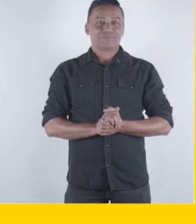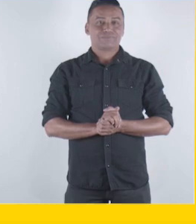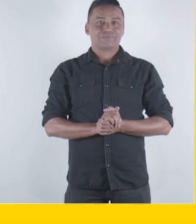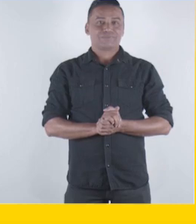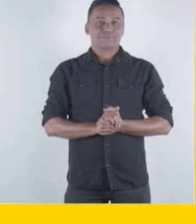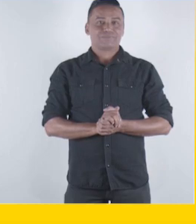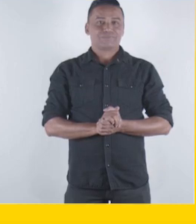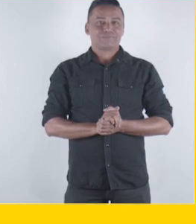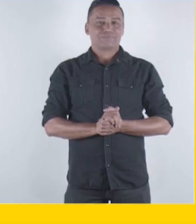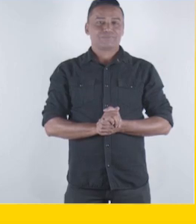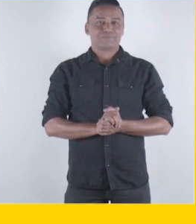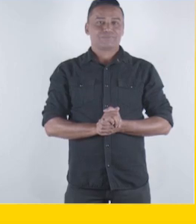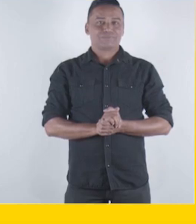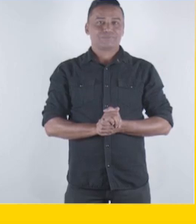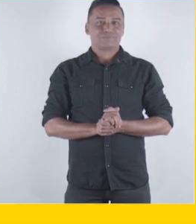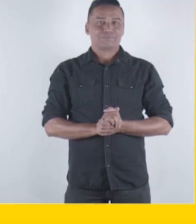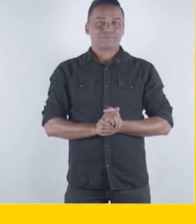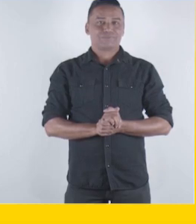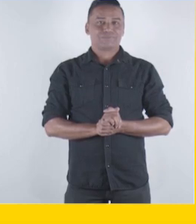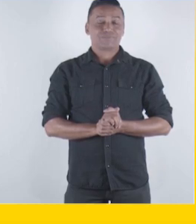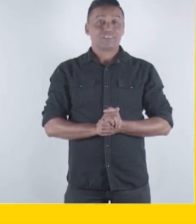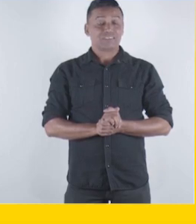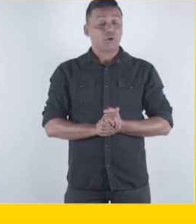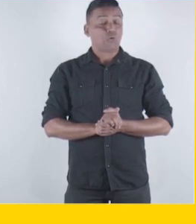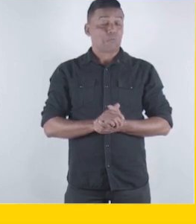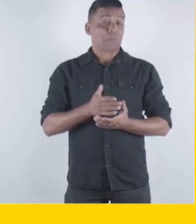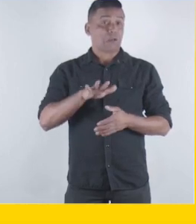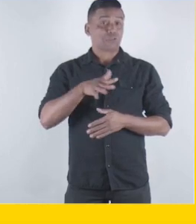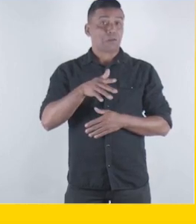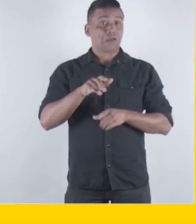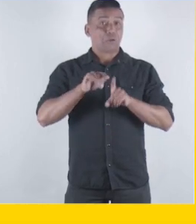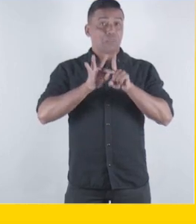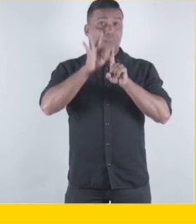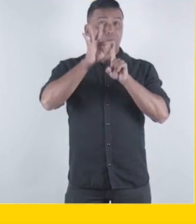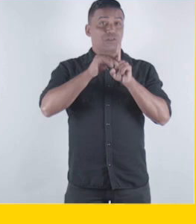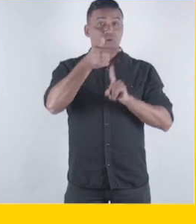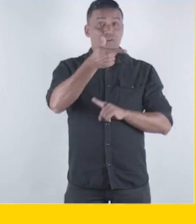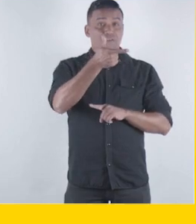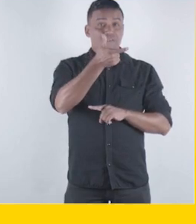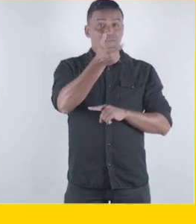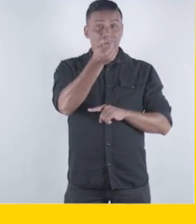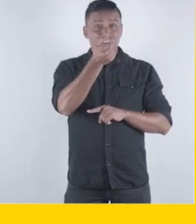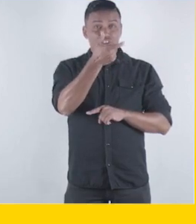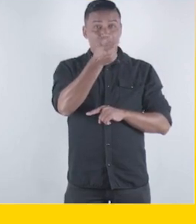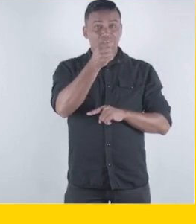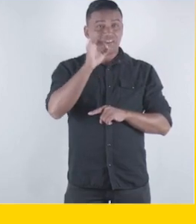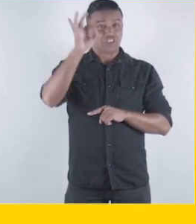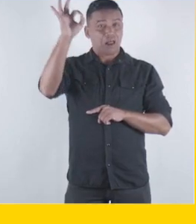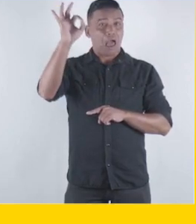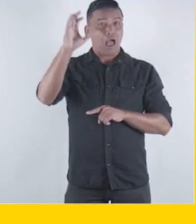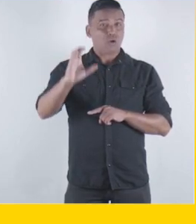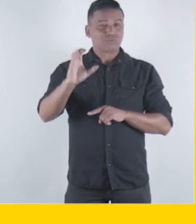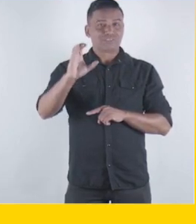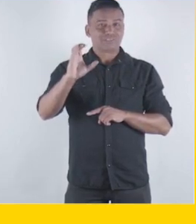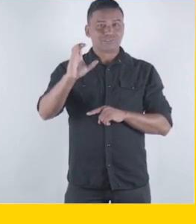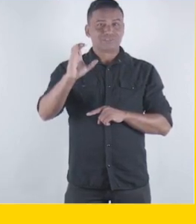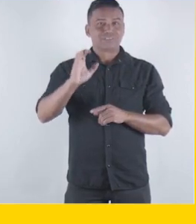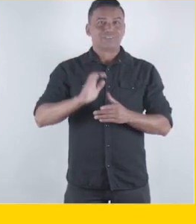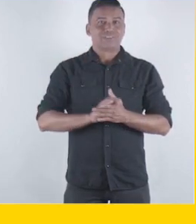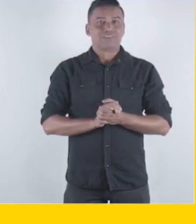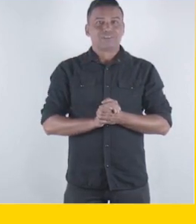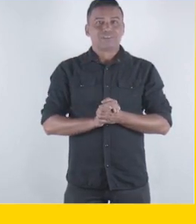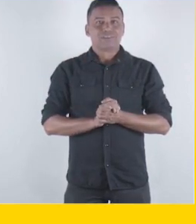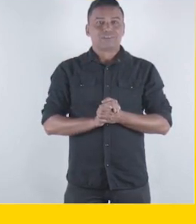estamos com 20 graus, por isso estou aqui com um agasalho.